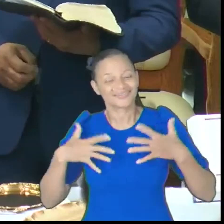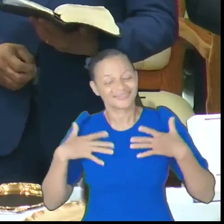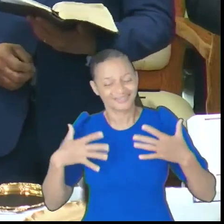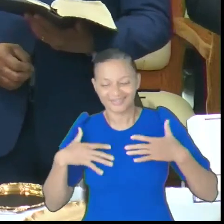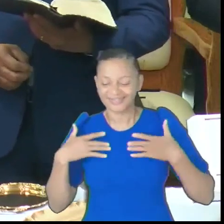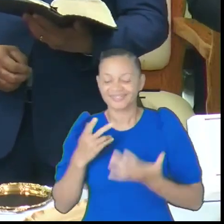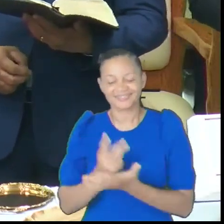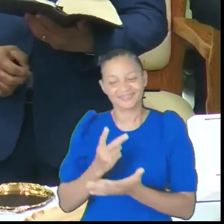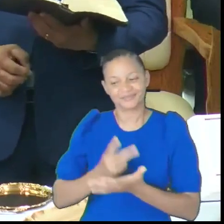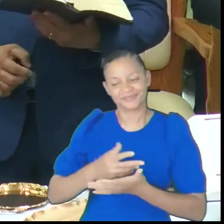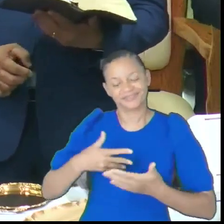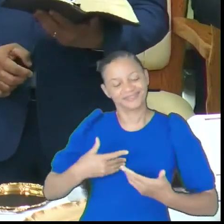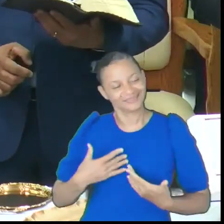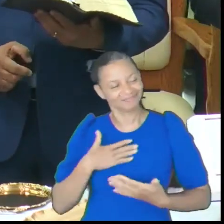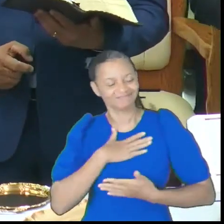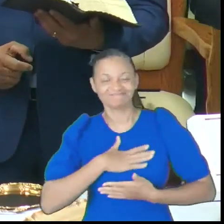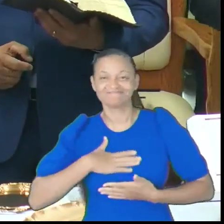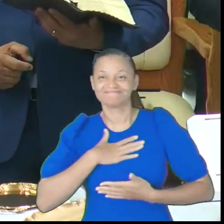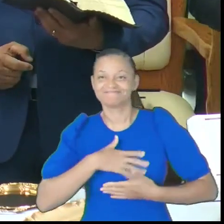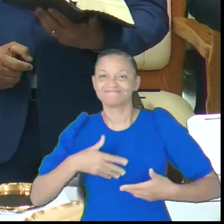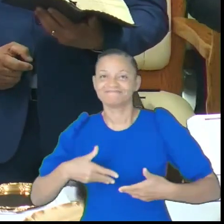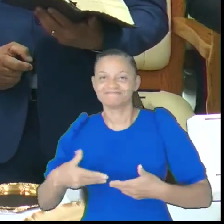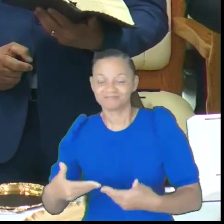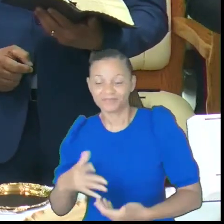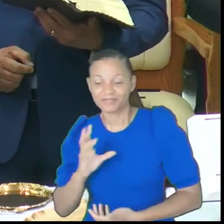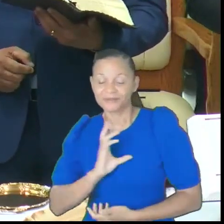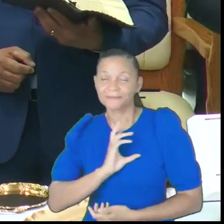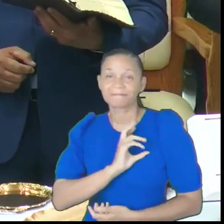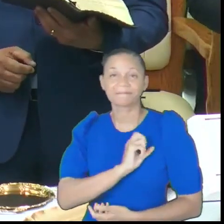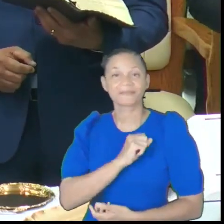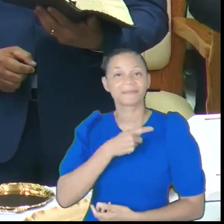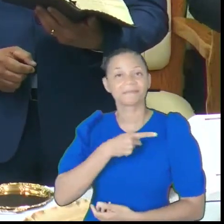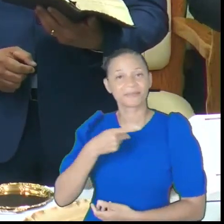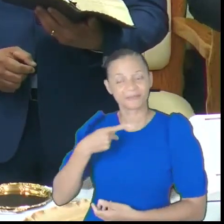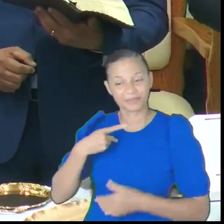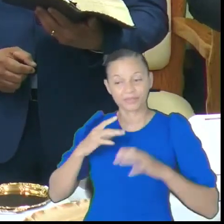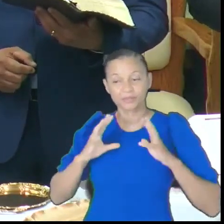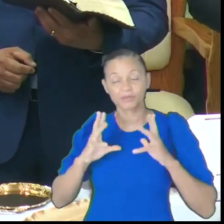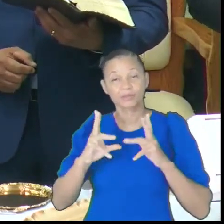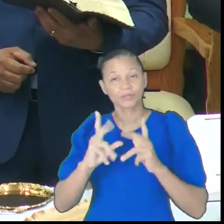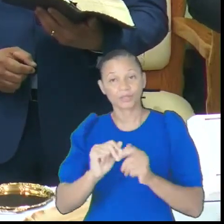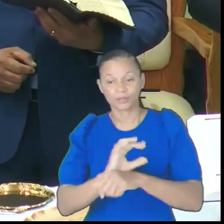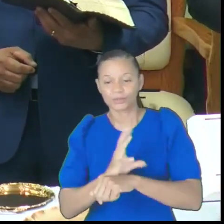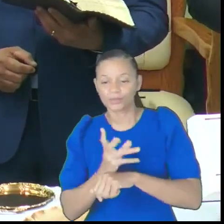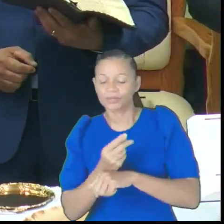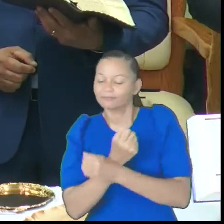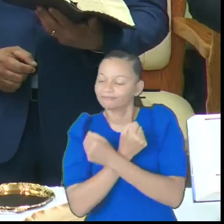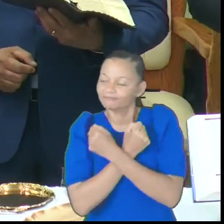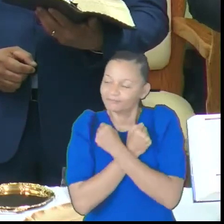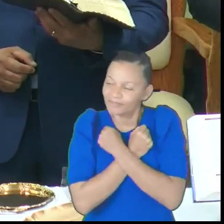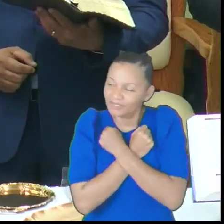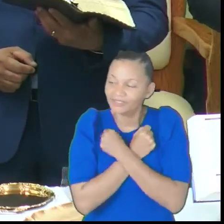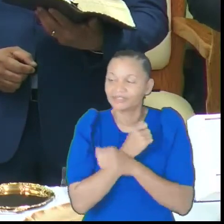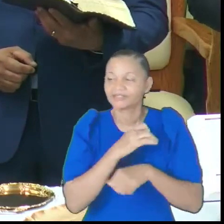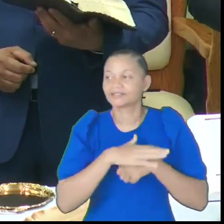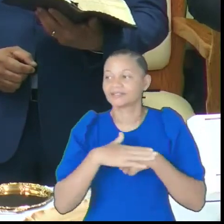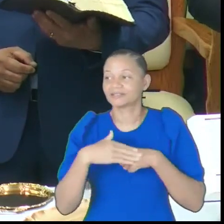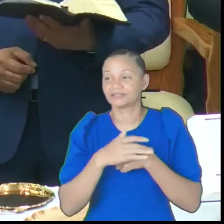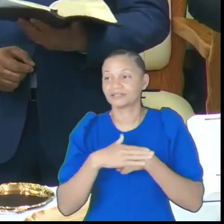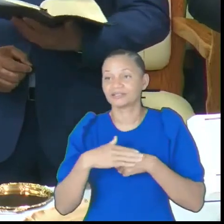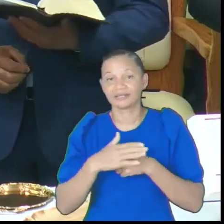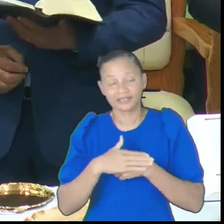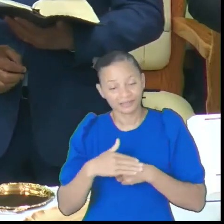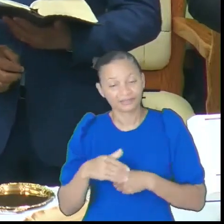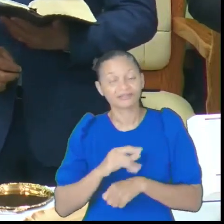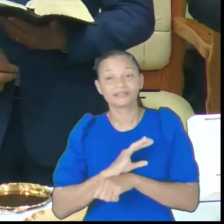nessa casa, e trazer ao amado pastor e toda a igreja um abraço fraterno da nossa